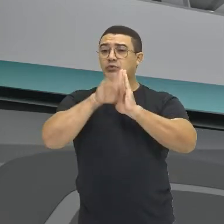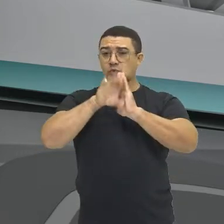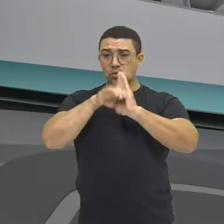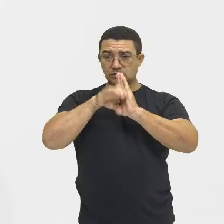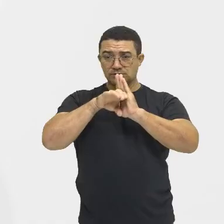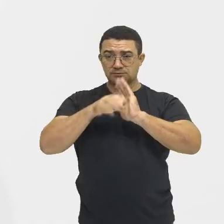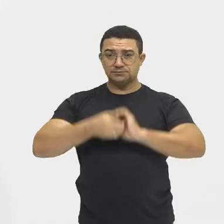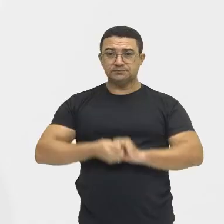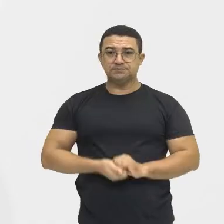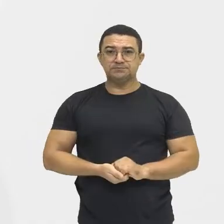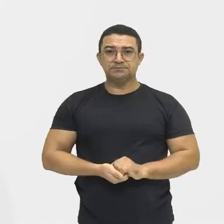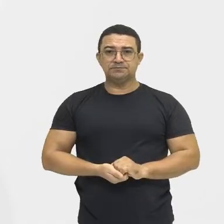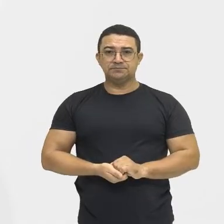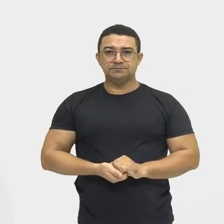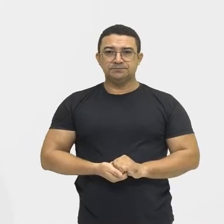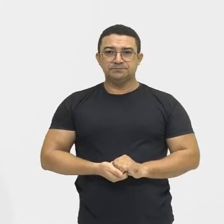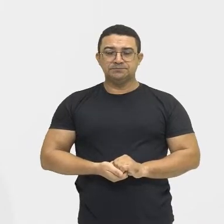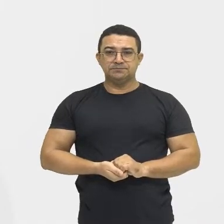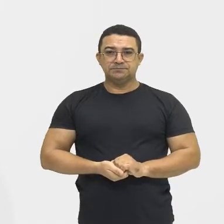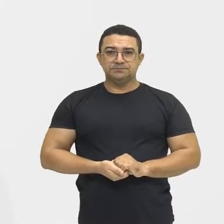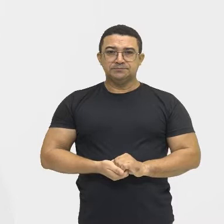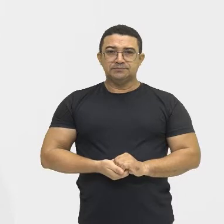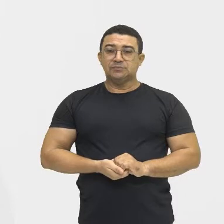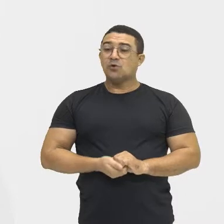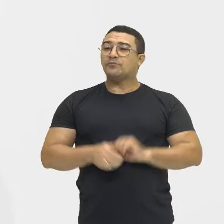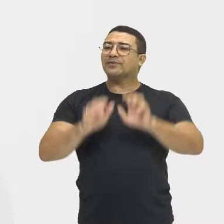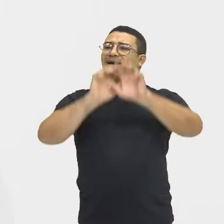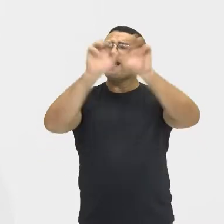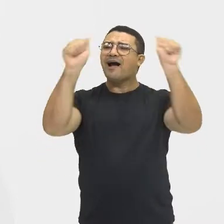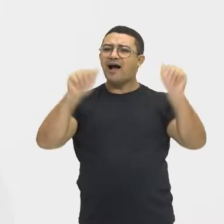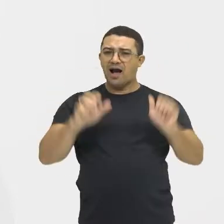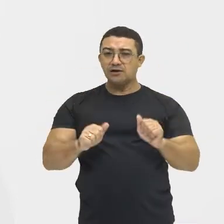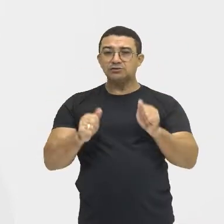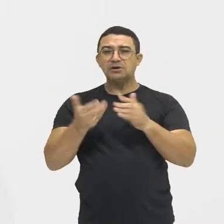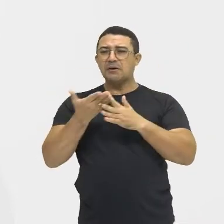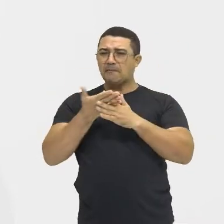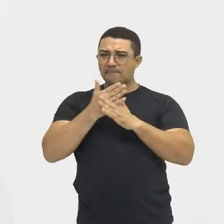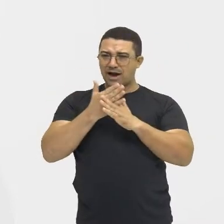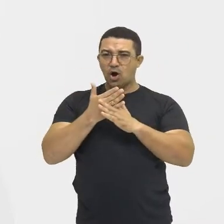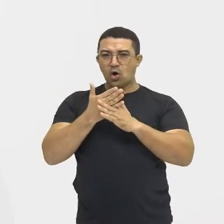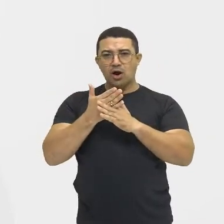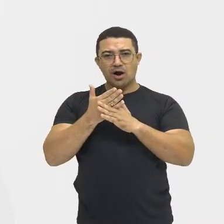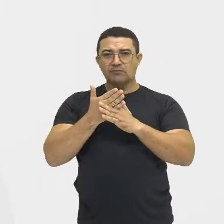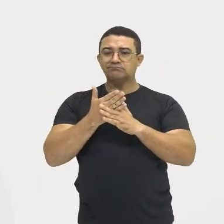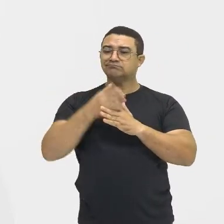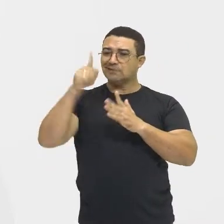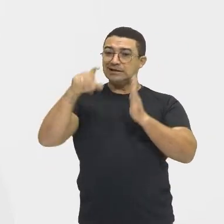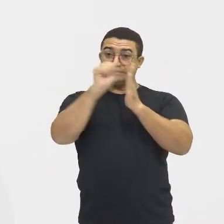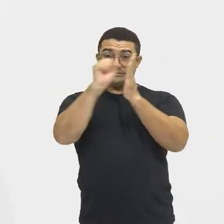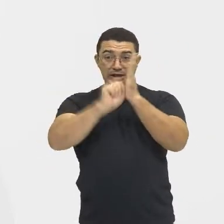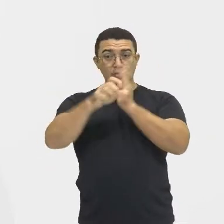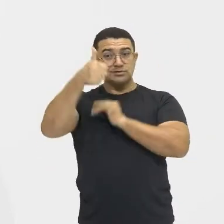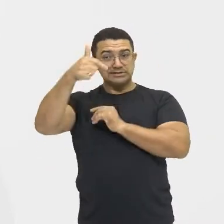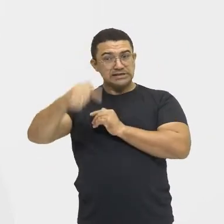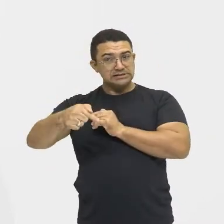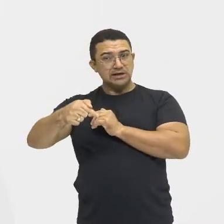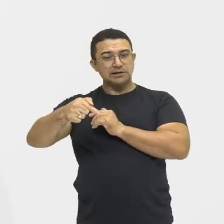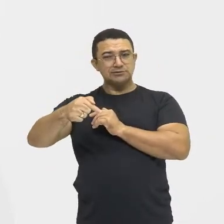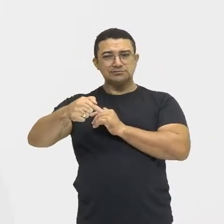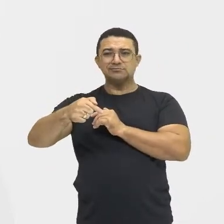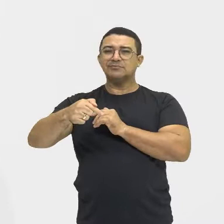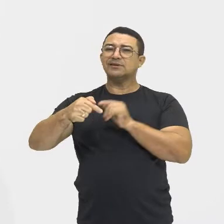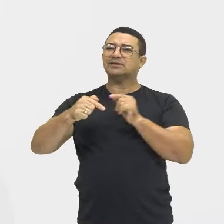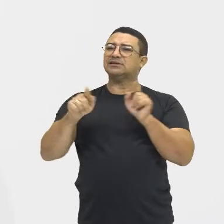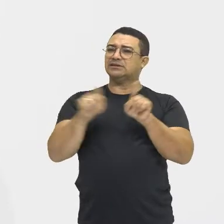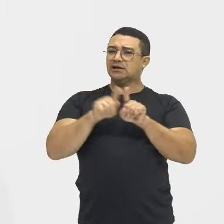Vamos lá? Então, a arte barroca estendeu-se por todo o século XVII e pelas